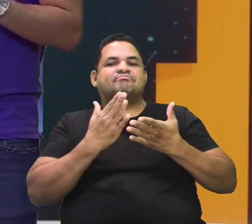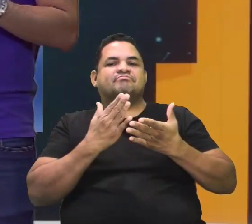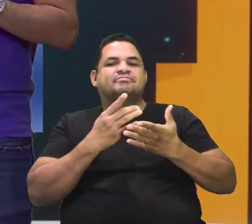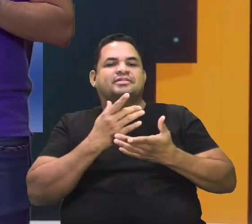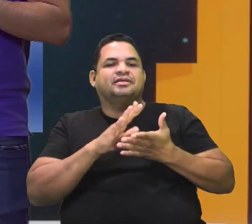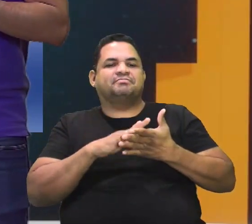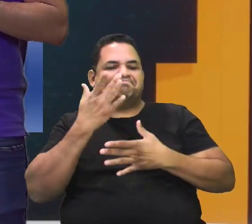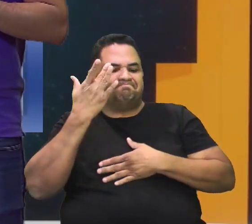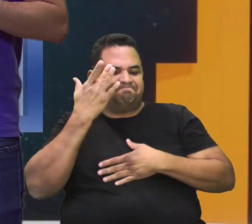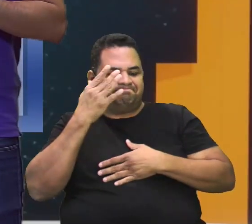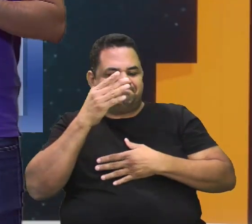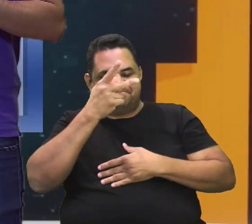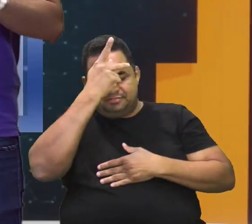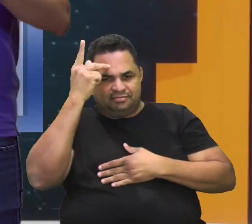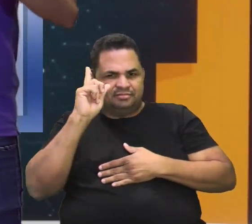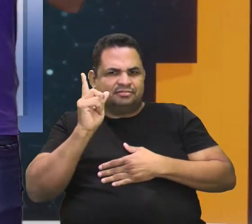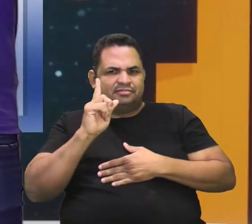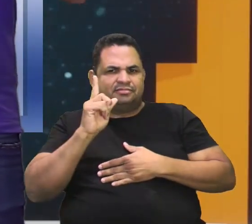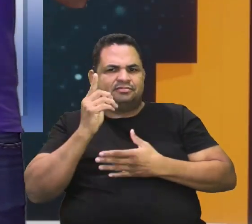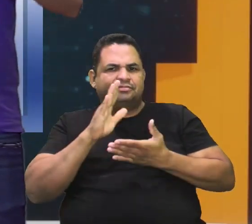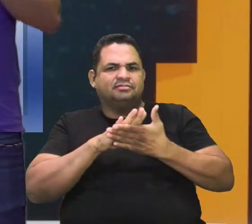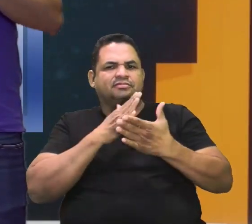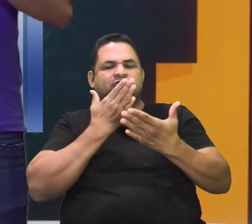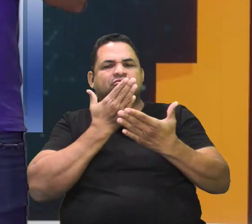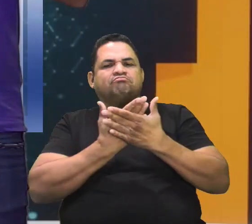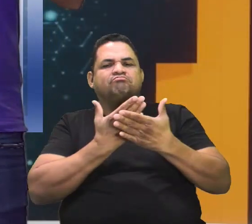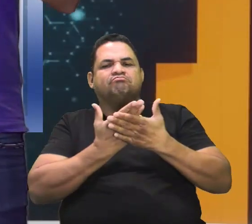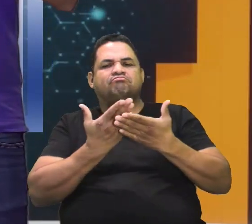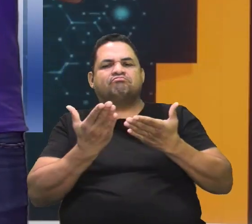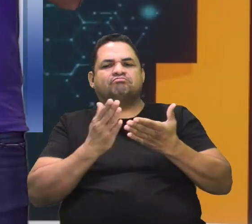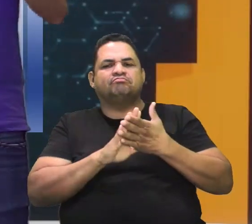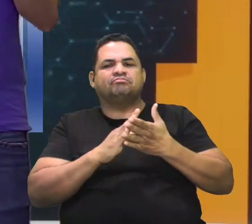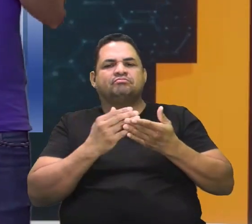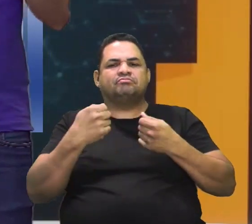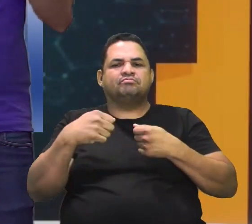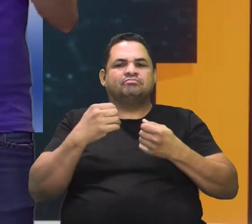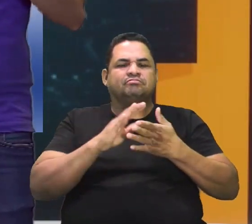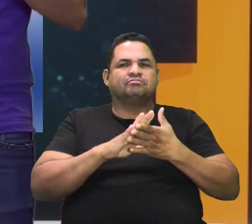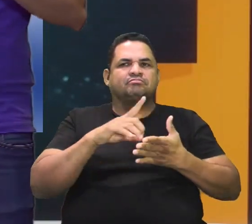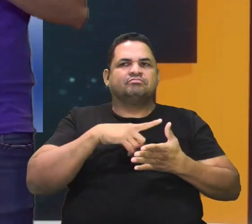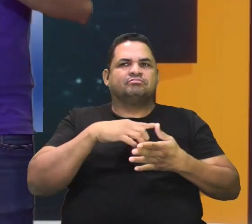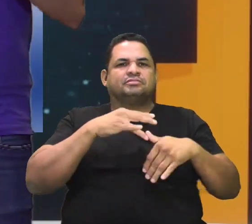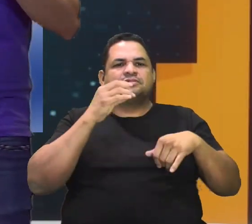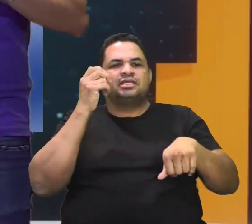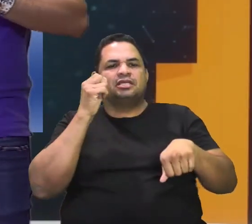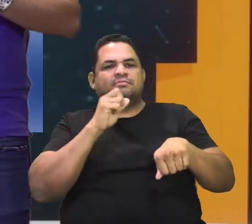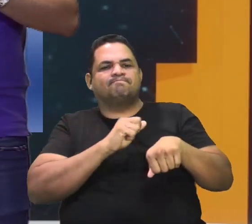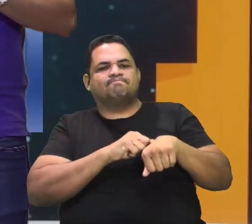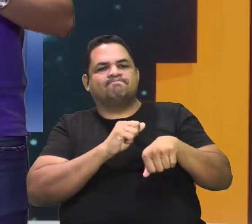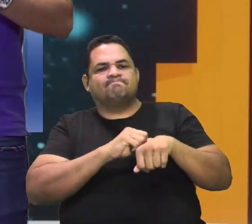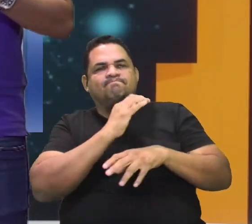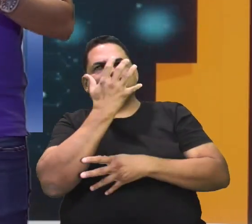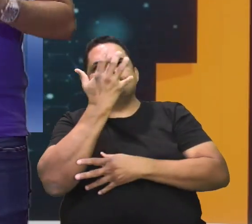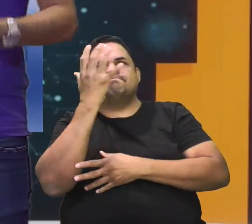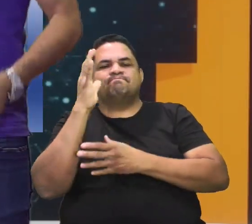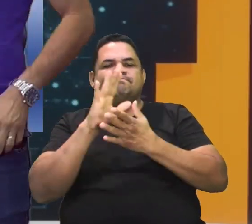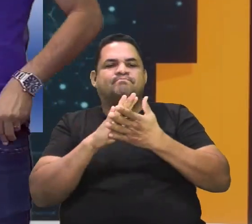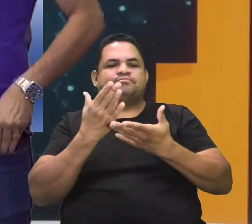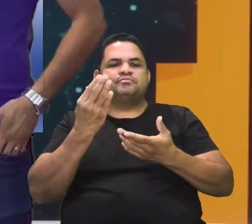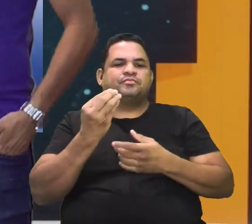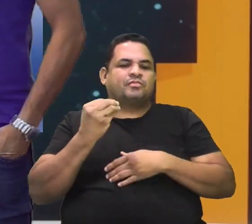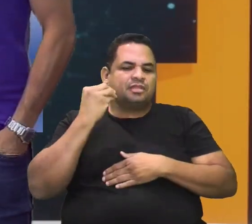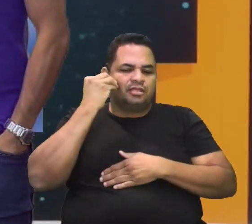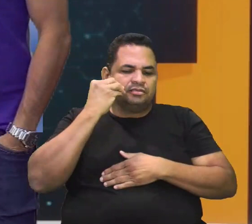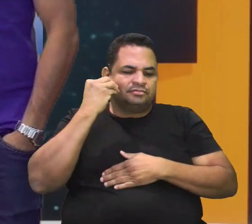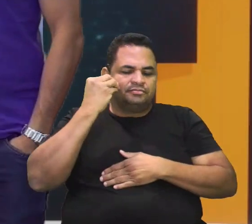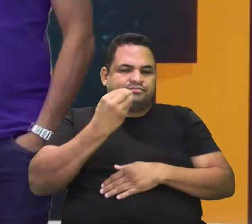nem estudou e você pergunta, não, eu queria fazer, não, porque aqui tem que ter as madeiras de tantos metros, tal. A experiência, né? Experiência de vida,